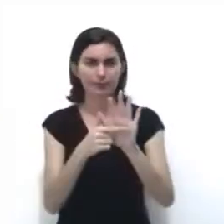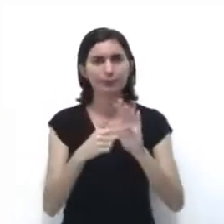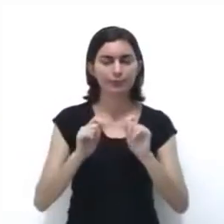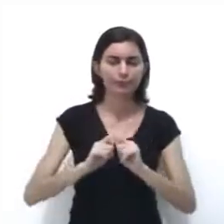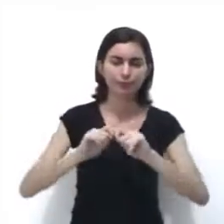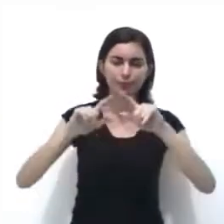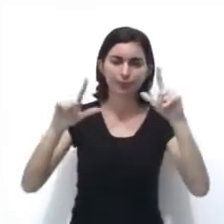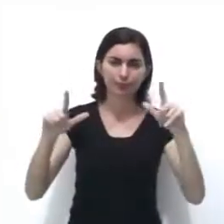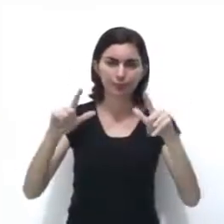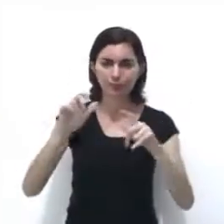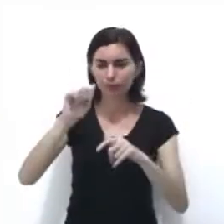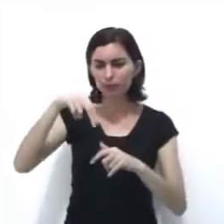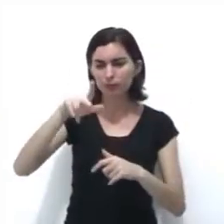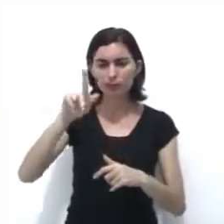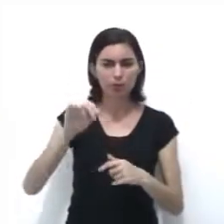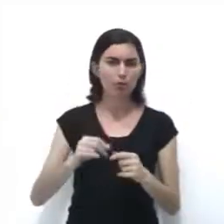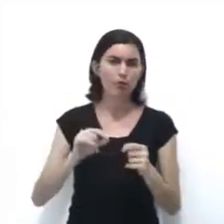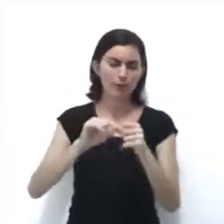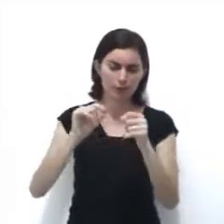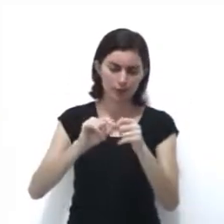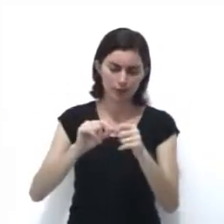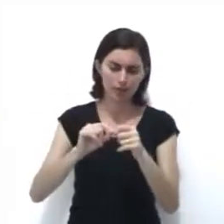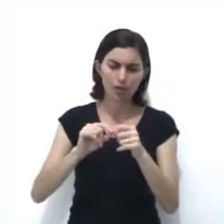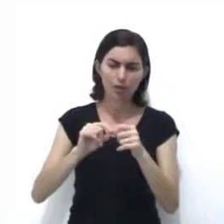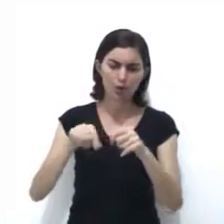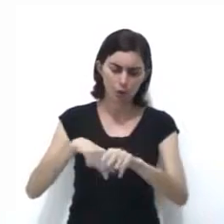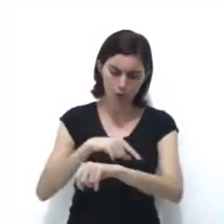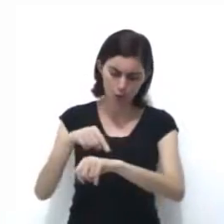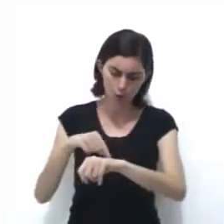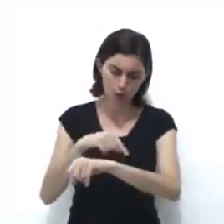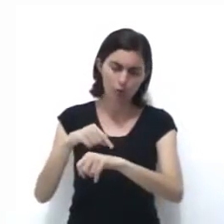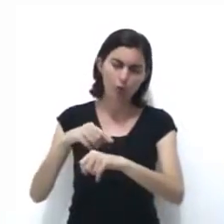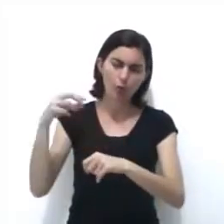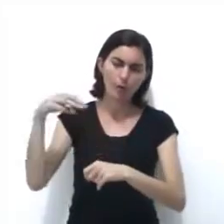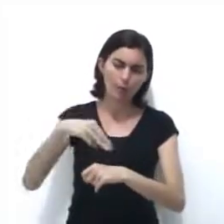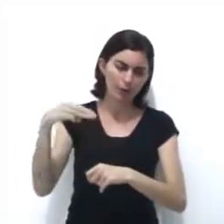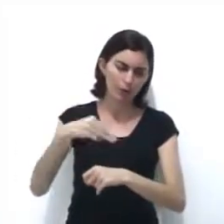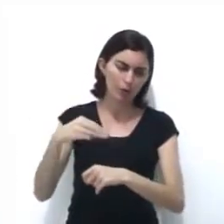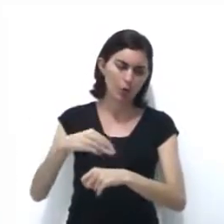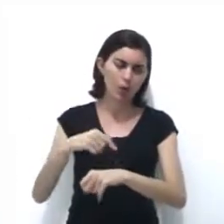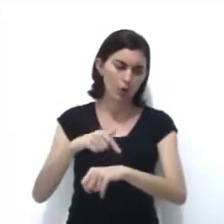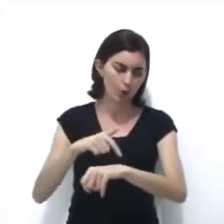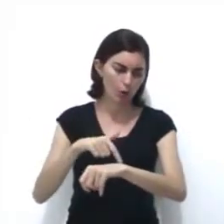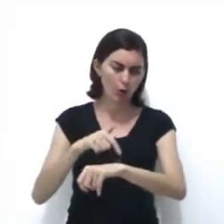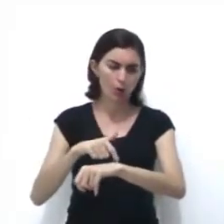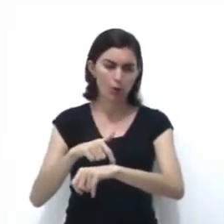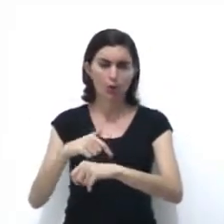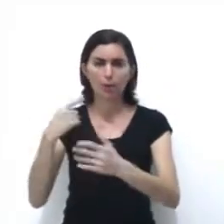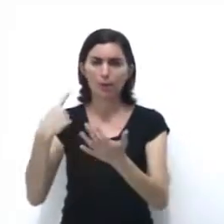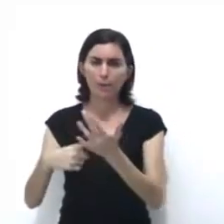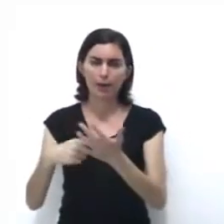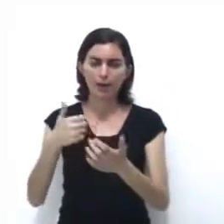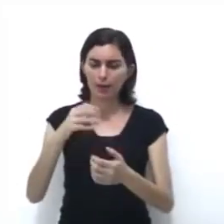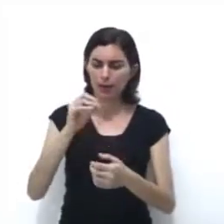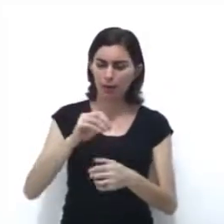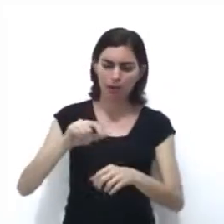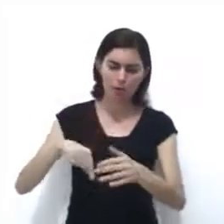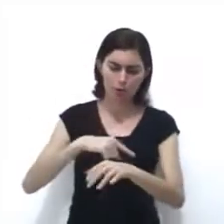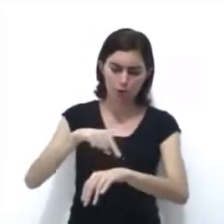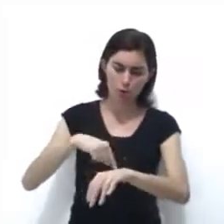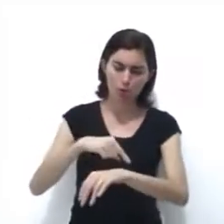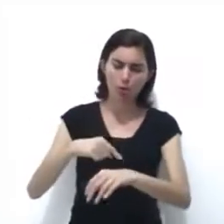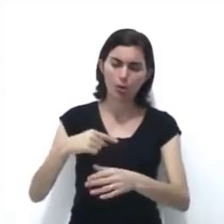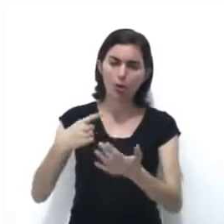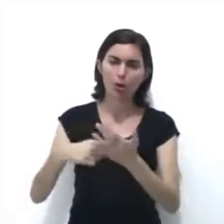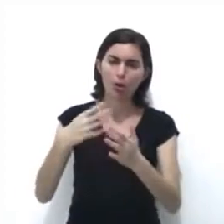sua tela. O ângulo formado pelo ponteiro da hora e do minuto em um relógio que marca 10 horas